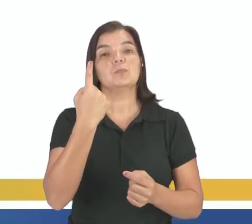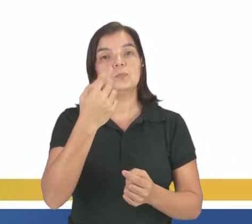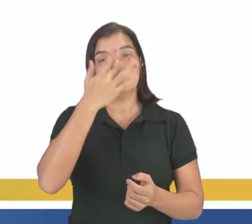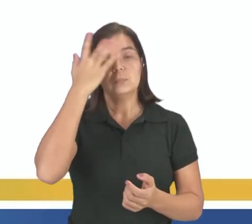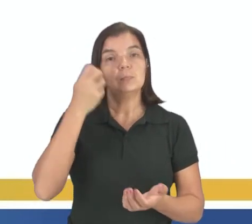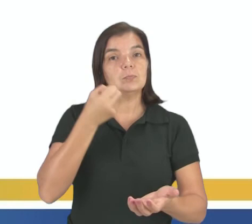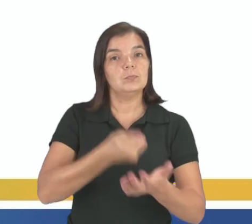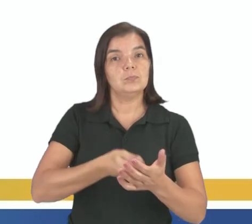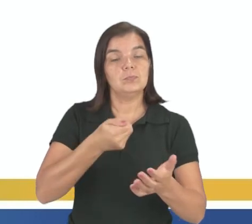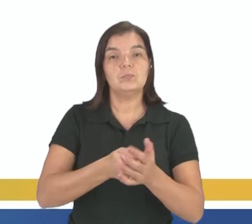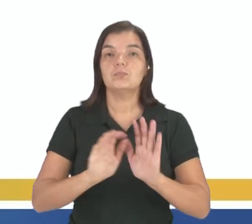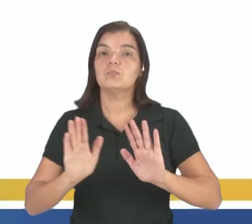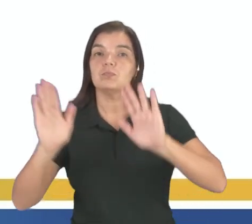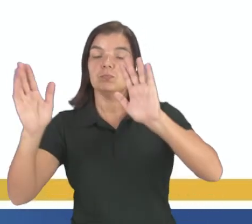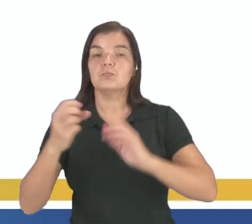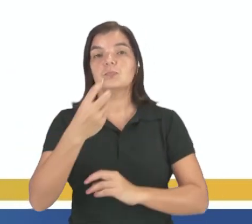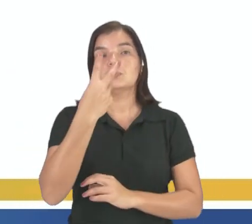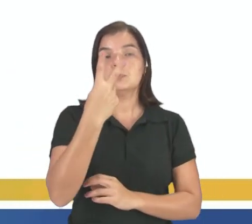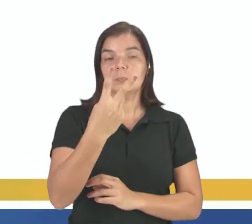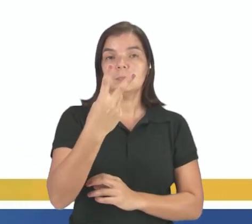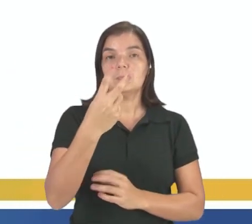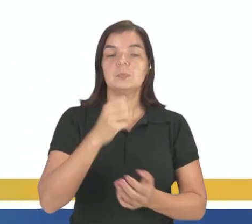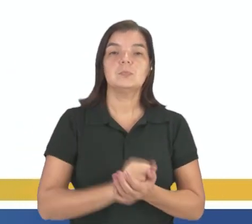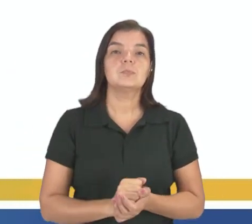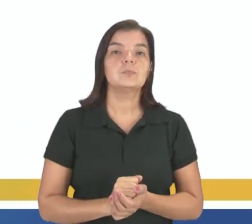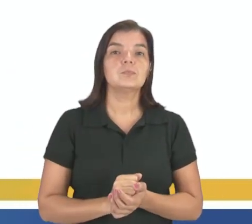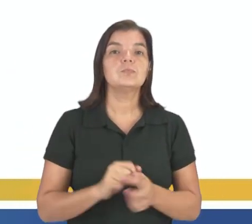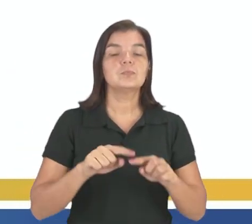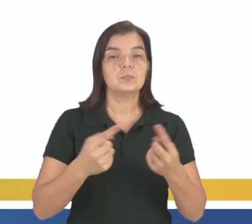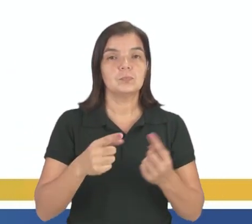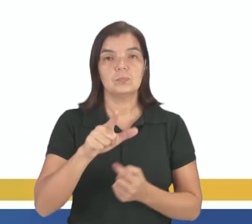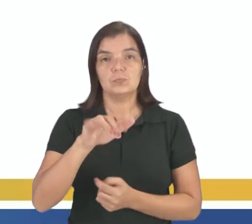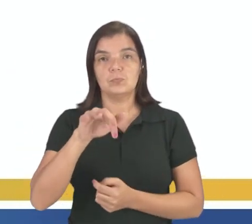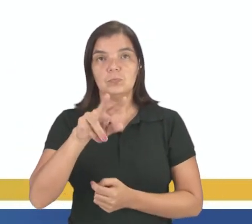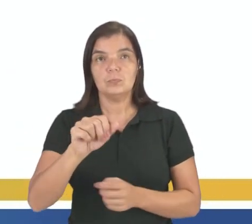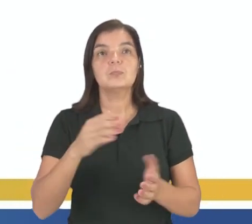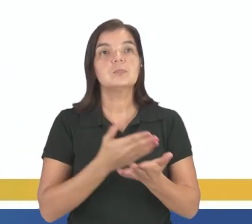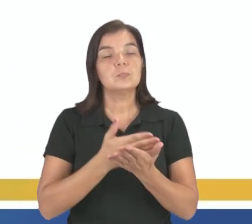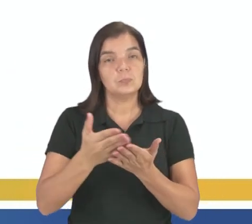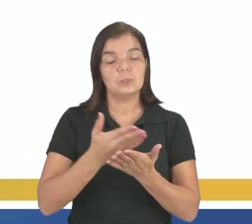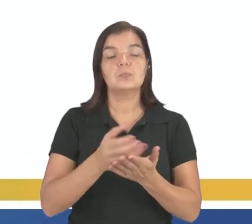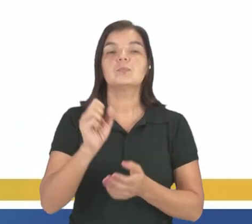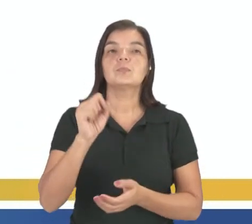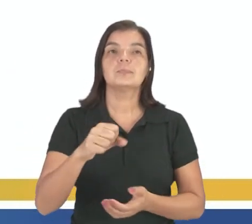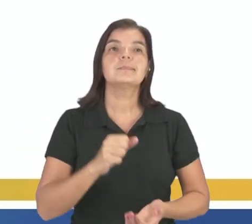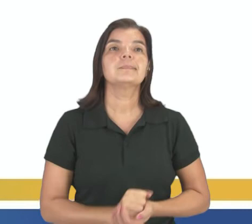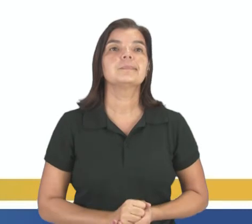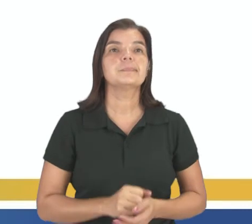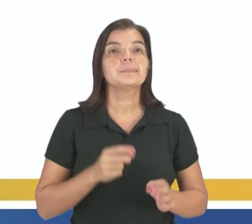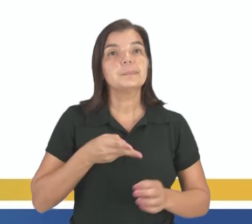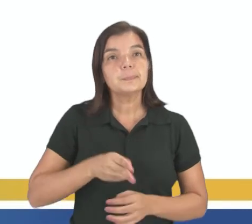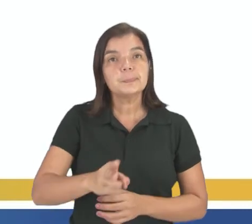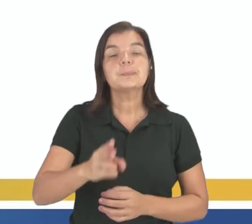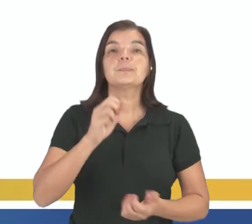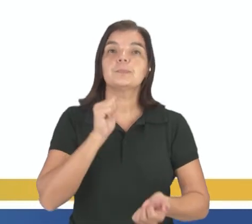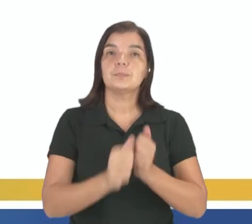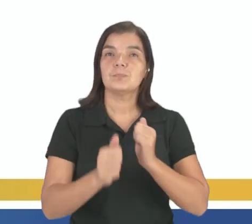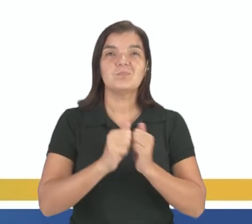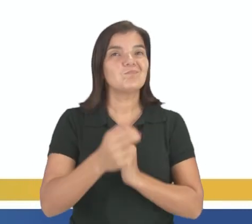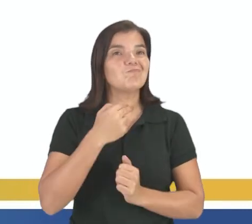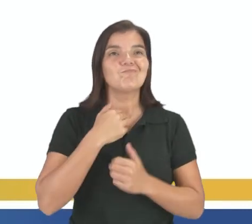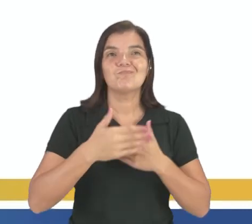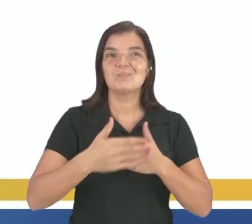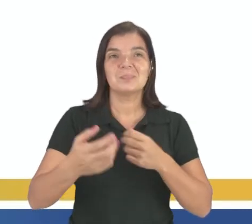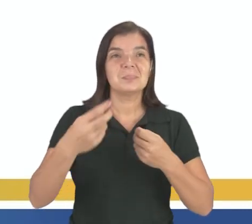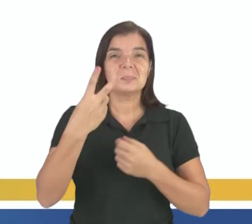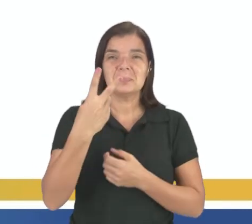deles Obrigatoriamente o goleiro e dois jogadores de linha Então pode iniciar a partir da sim Na continuidade do jogo e se não